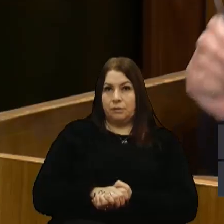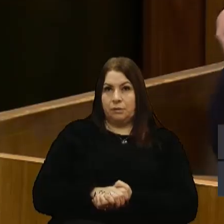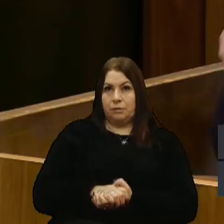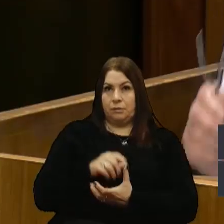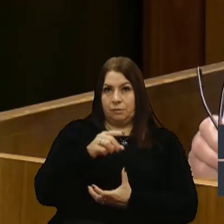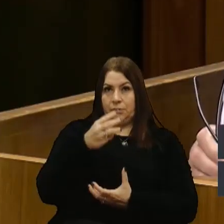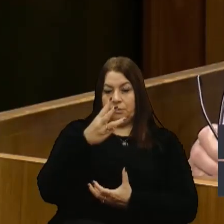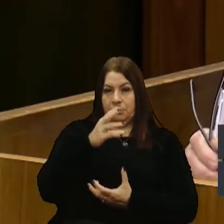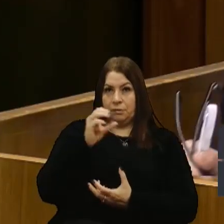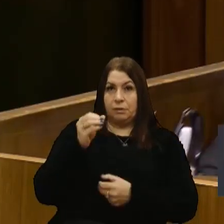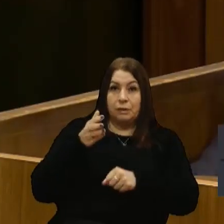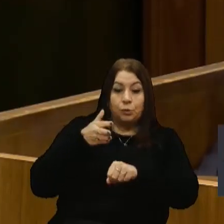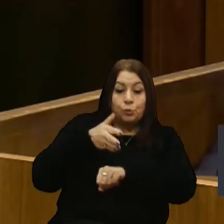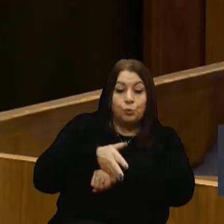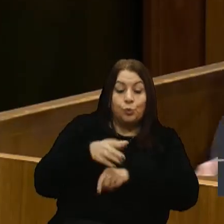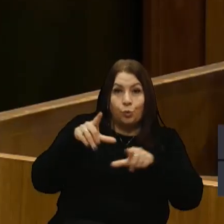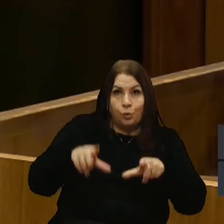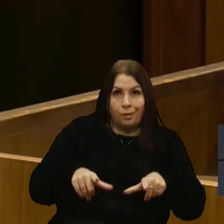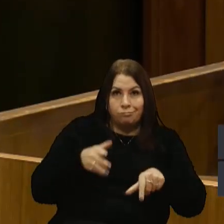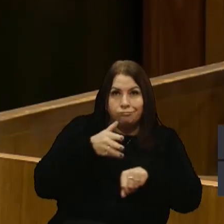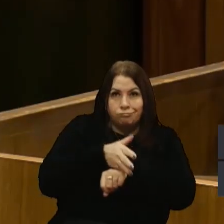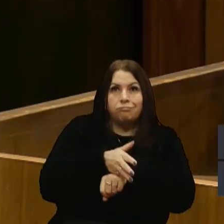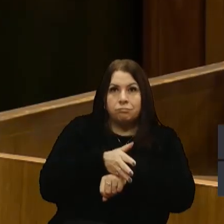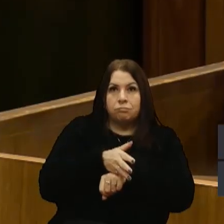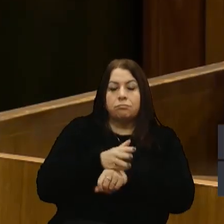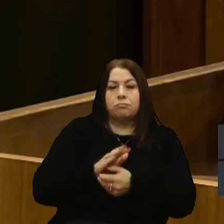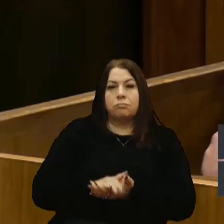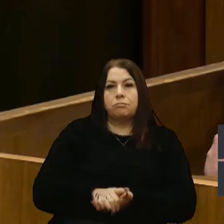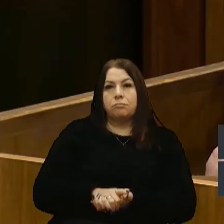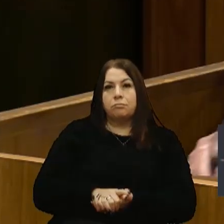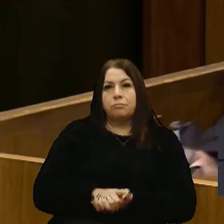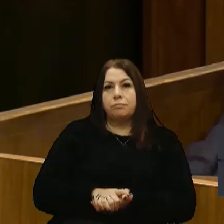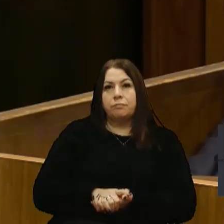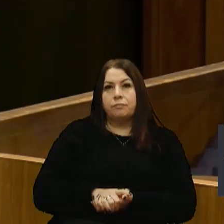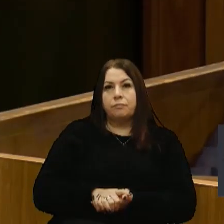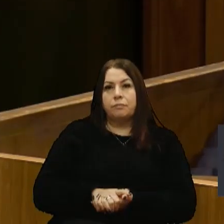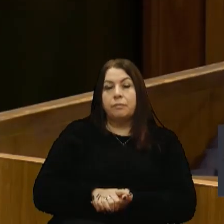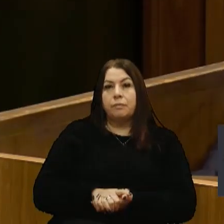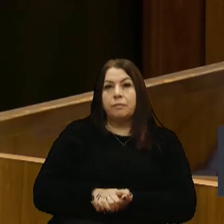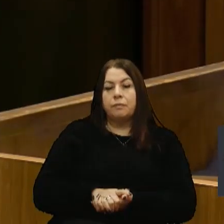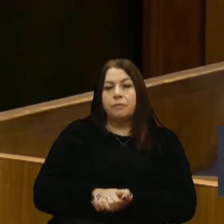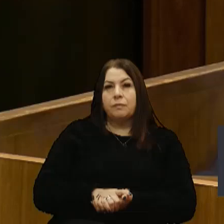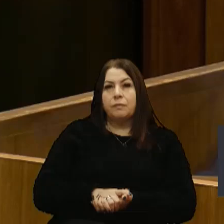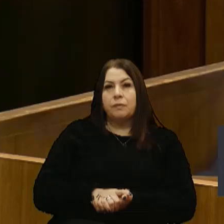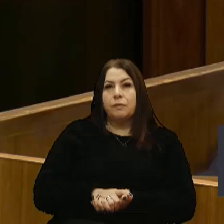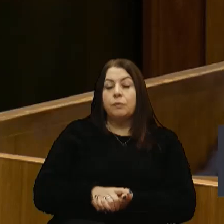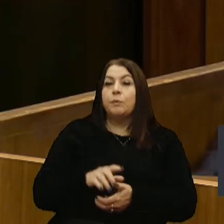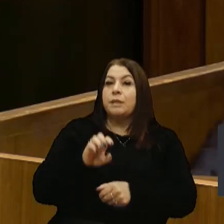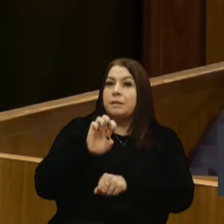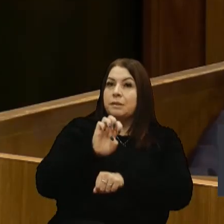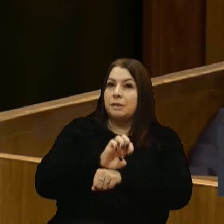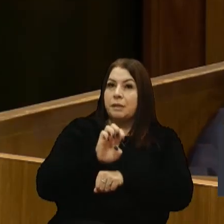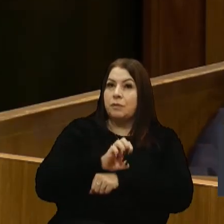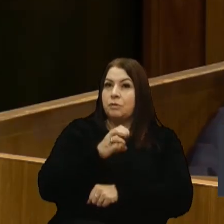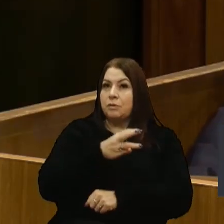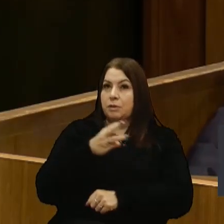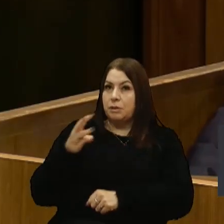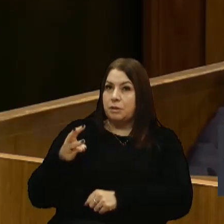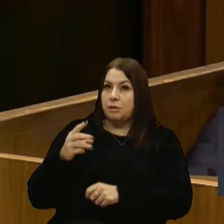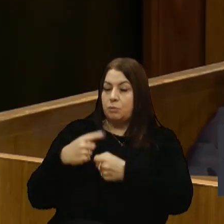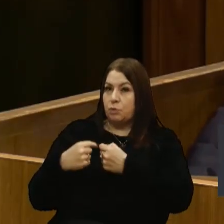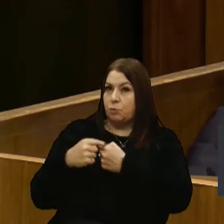temos 30 acessos. Vejam bem, o Estado tinha 33 municípios que não têm acesso.